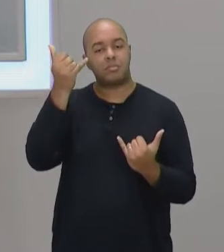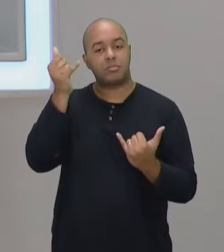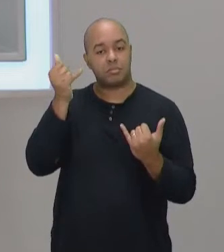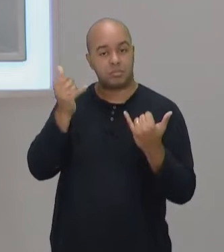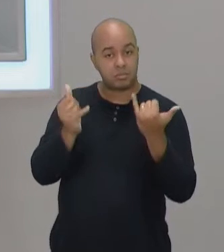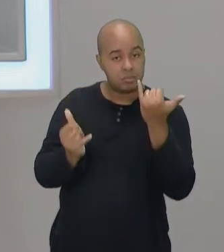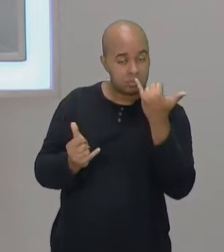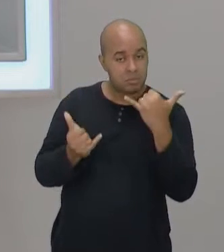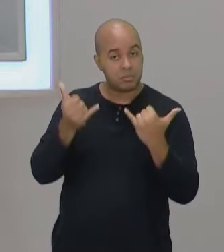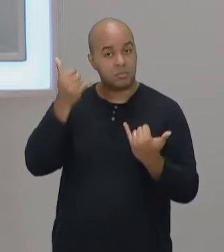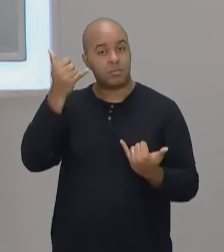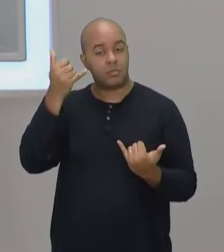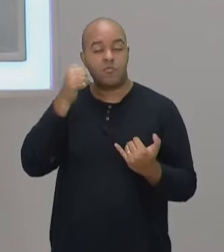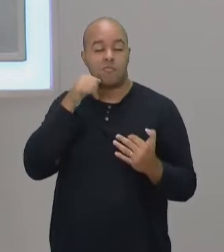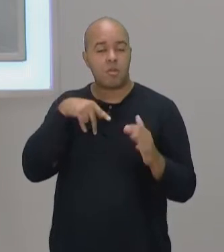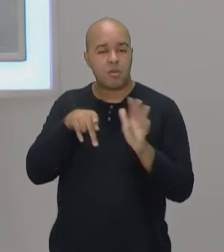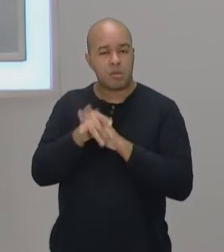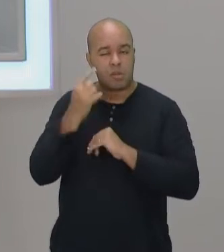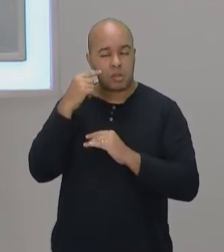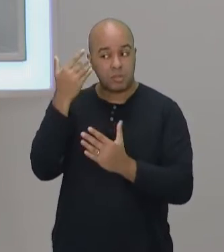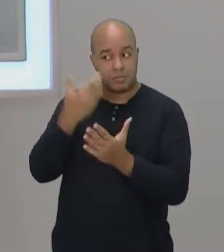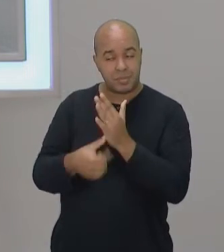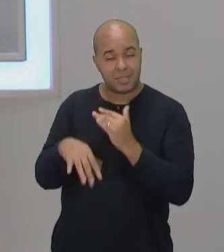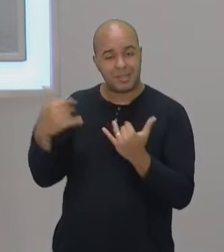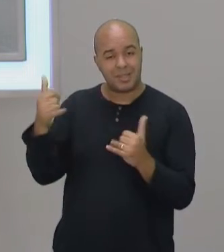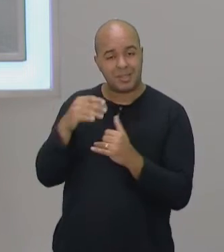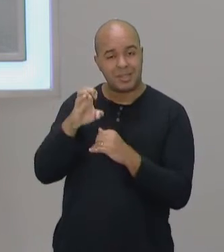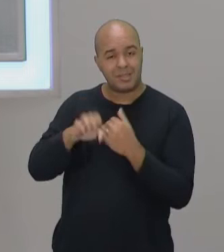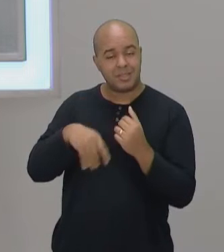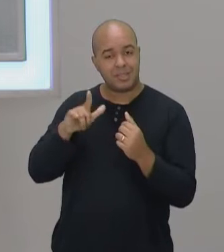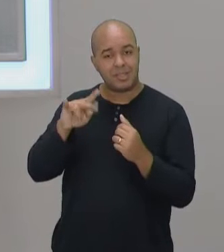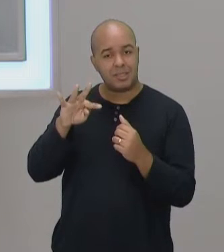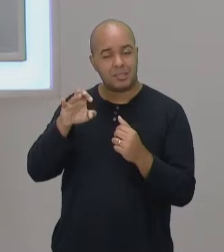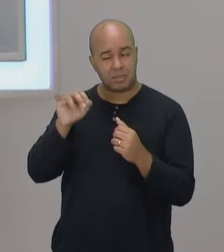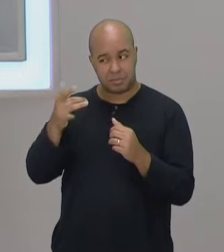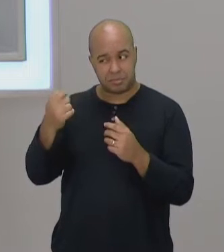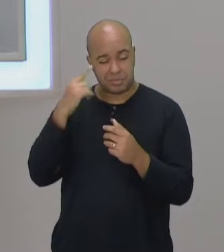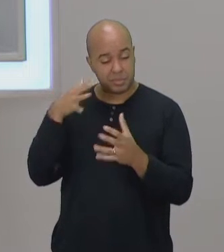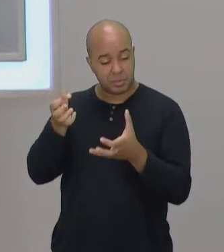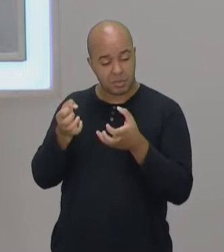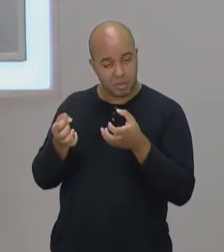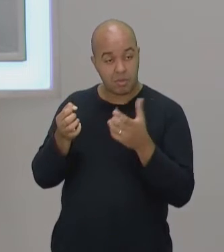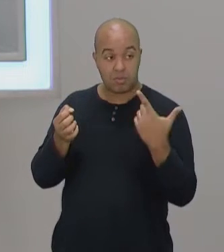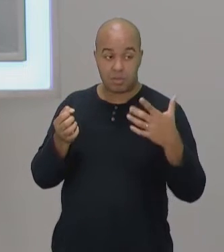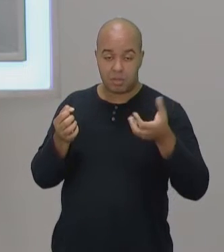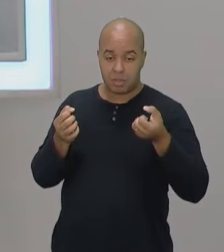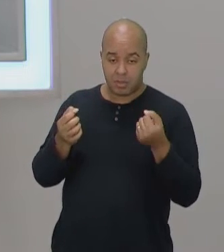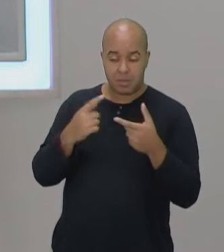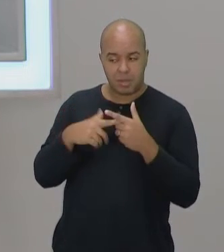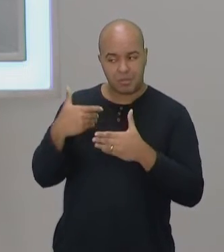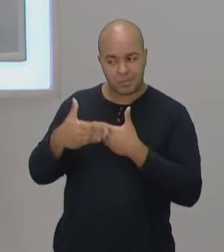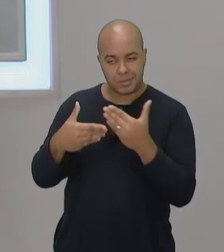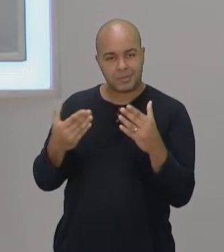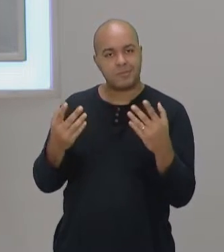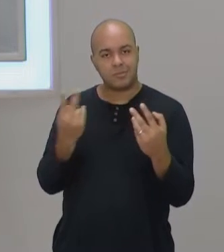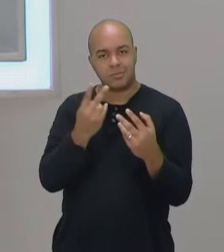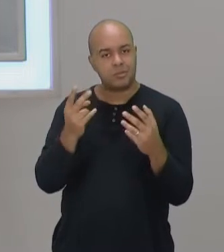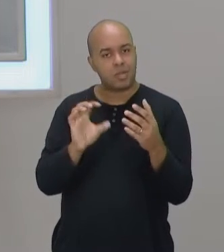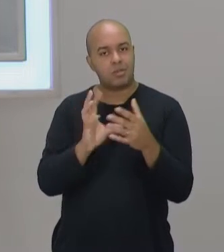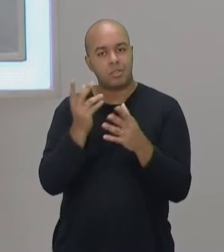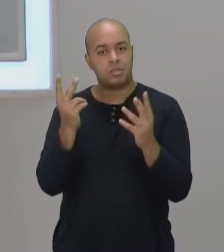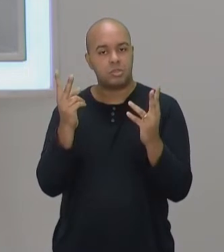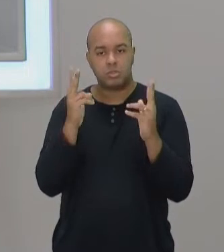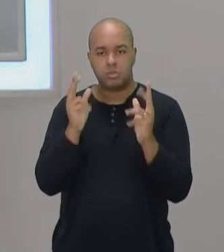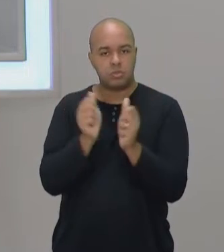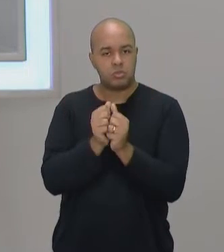quando a reação de redução perde elétrons, a de oxidação vai ter que estar pronta para receber. São processos simultâneos. Essas reações